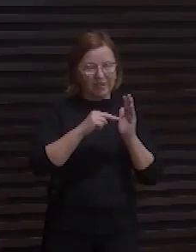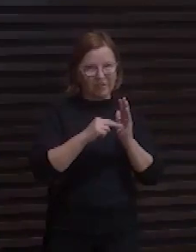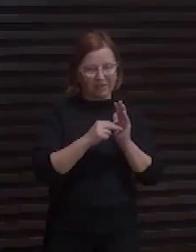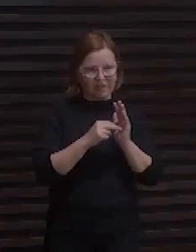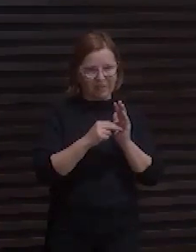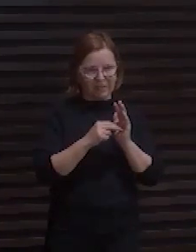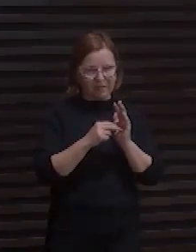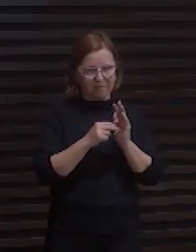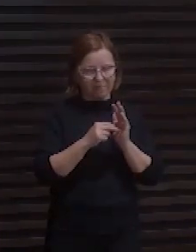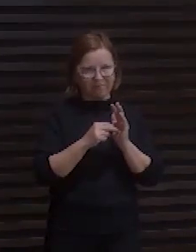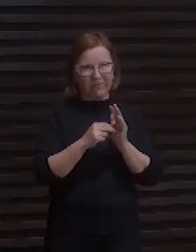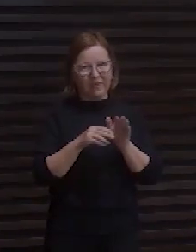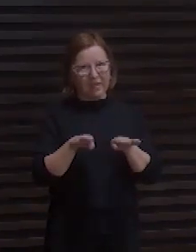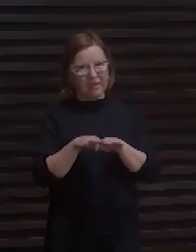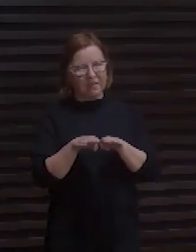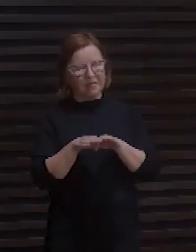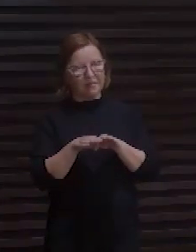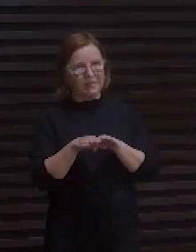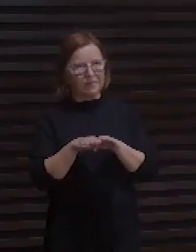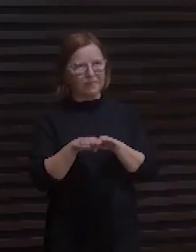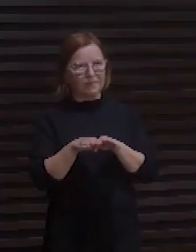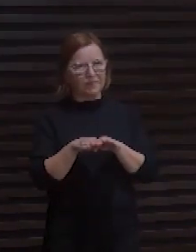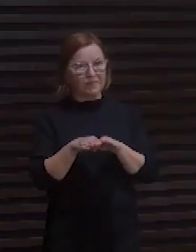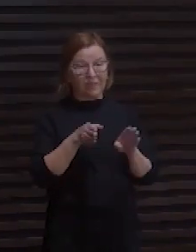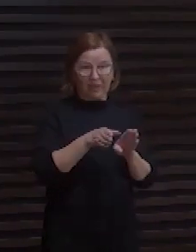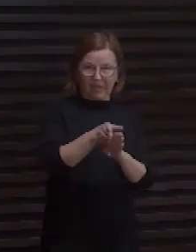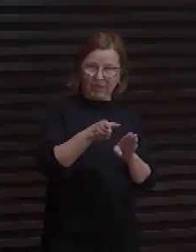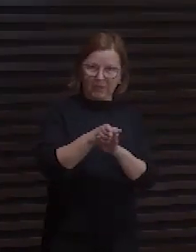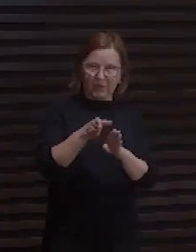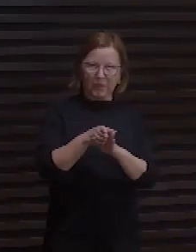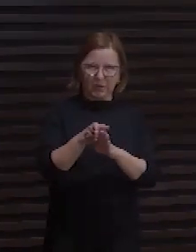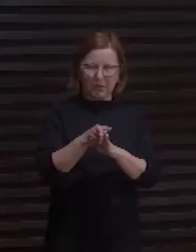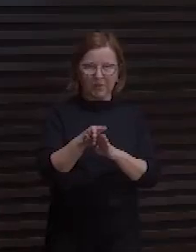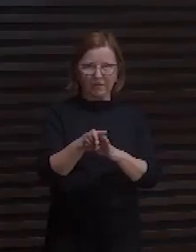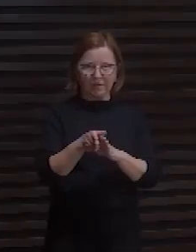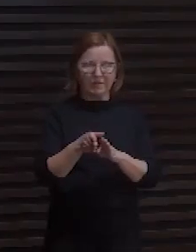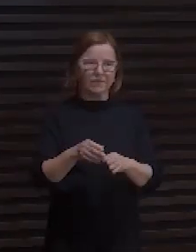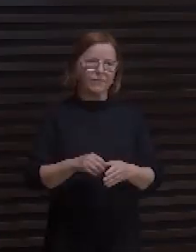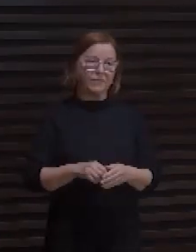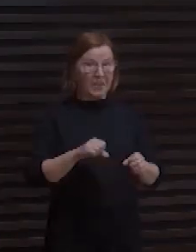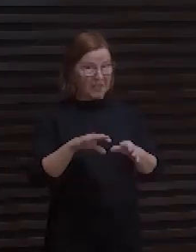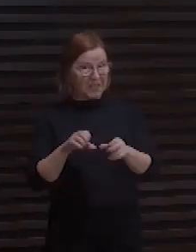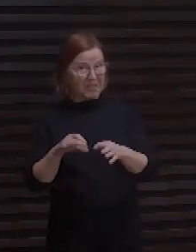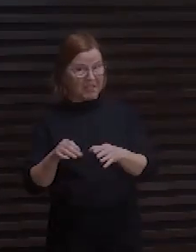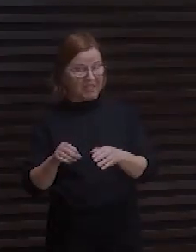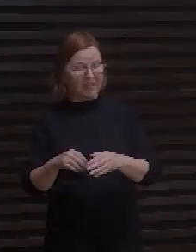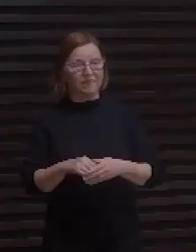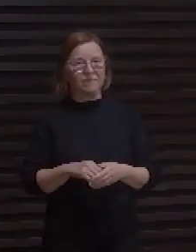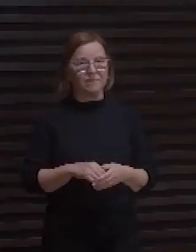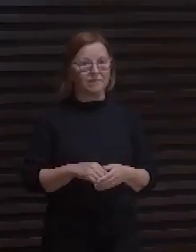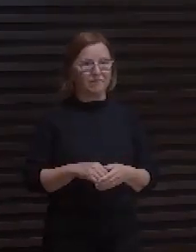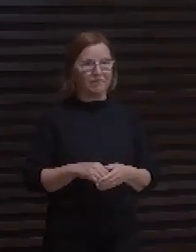de apelar, tem o sentido de exortar e instruir. É uma exortação que nós